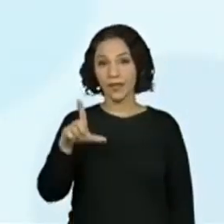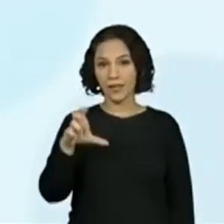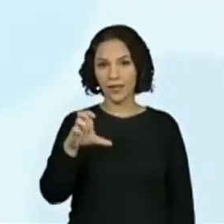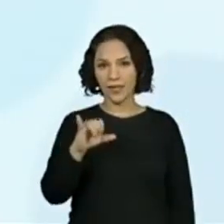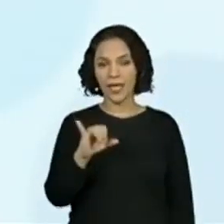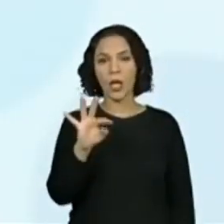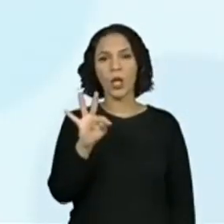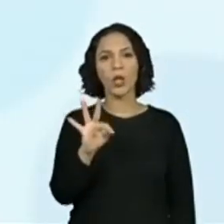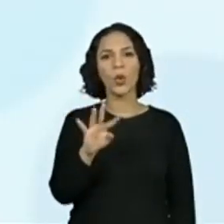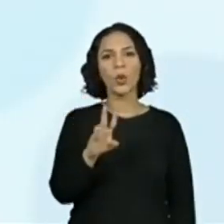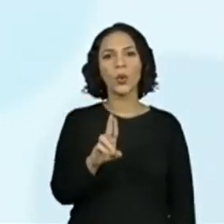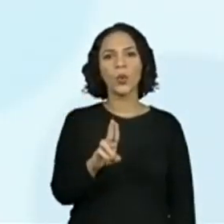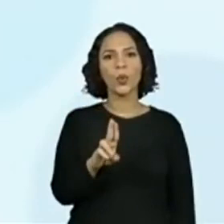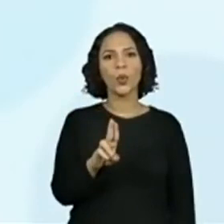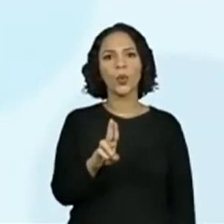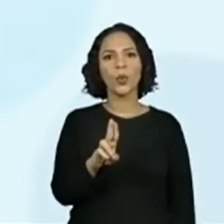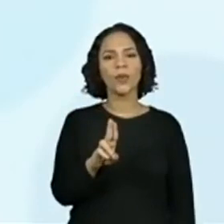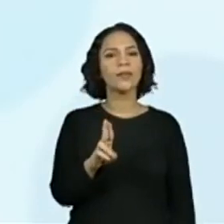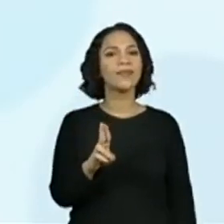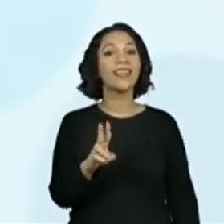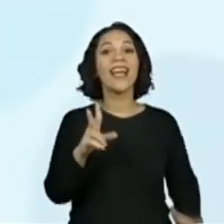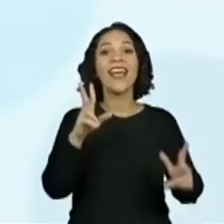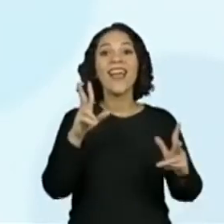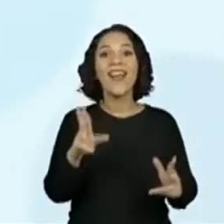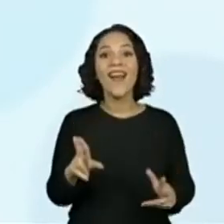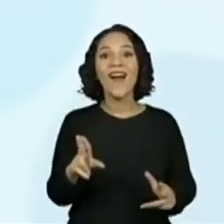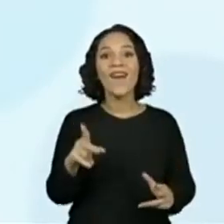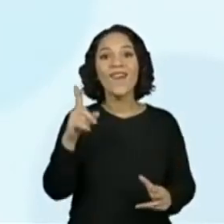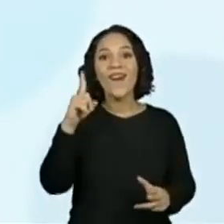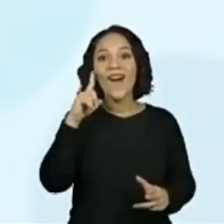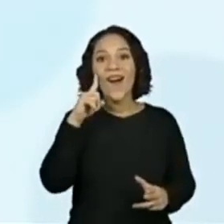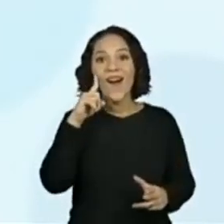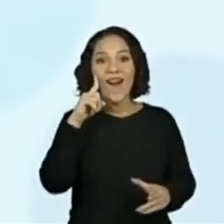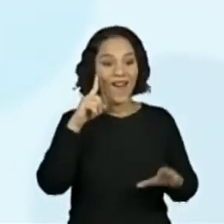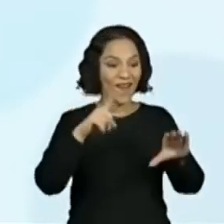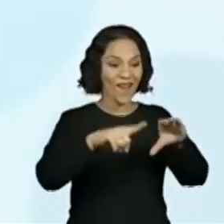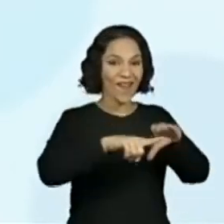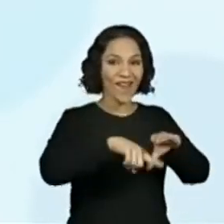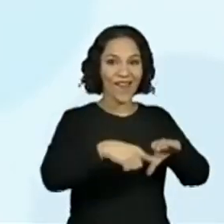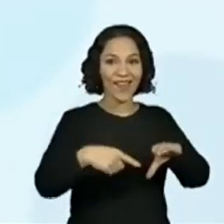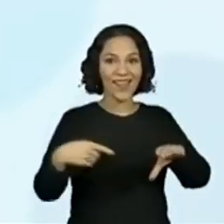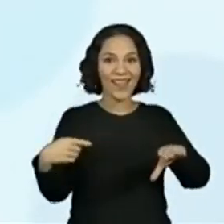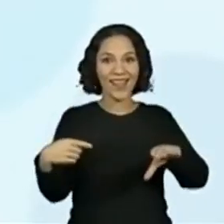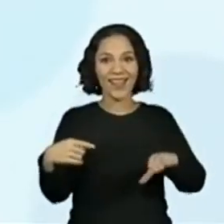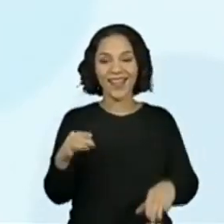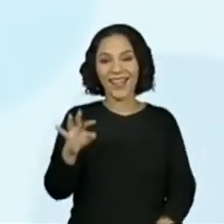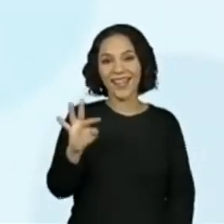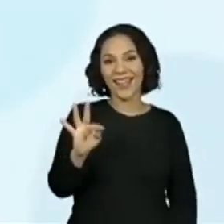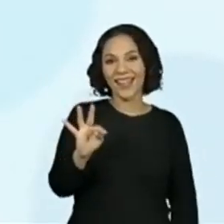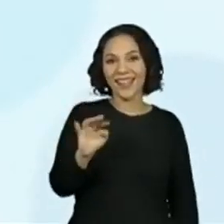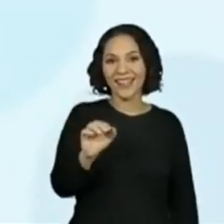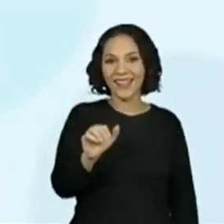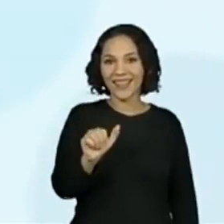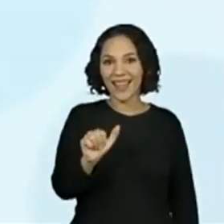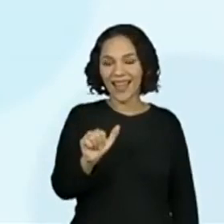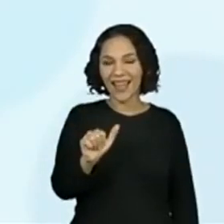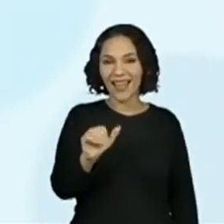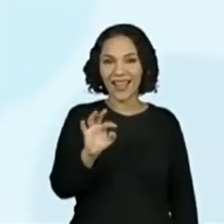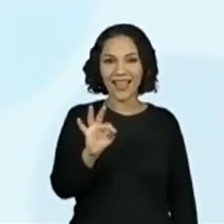tu. Tudo tatu. Tatu. Tudo tatu? Tudo vou escrever tatu aqui, Tá.